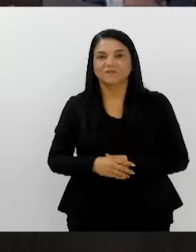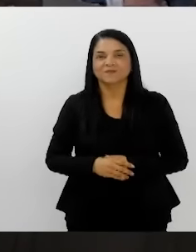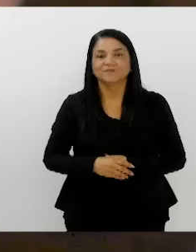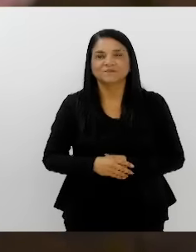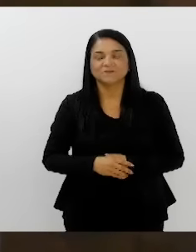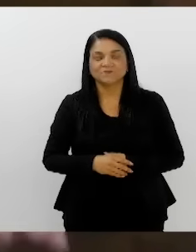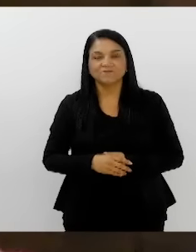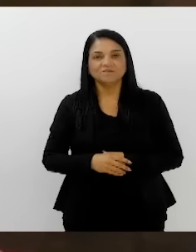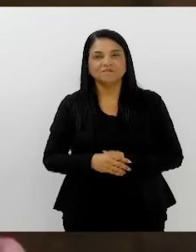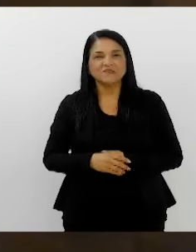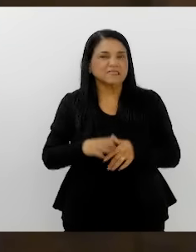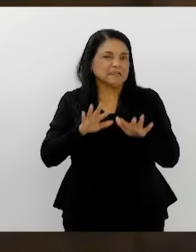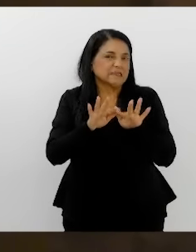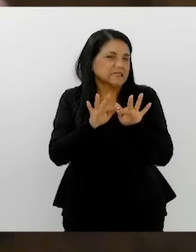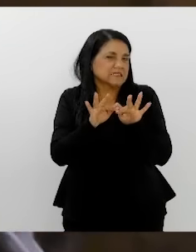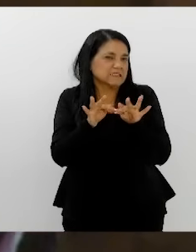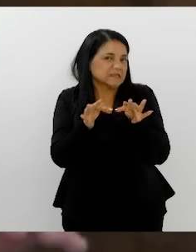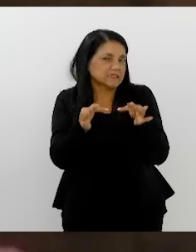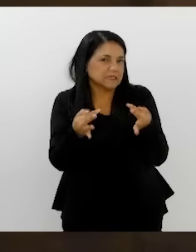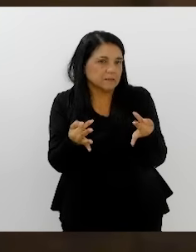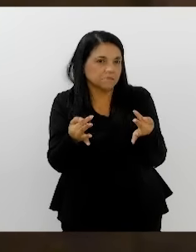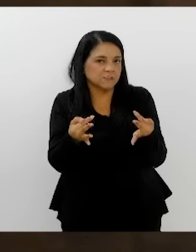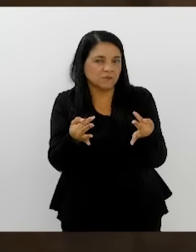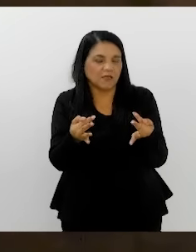não simplesmente por ser pai,